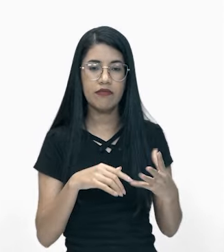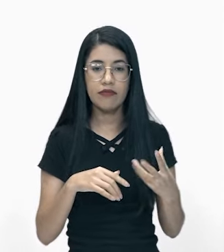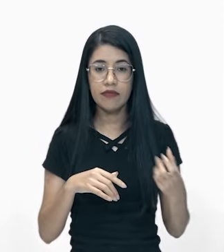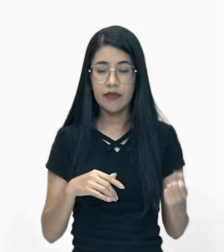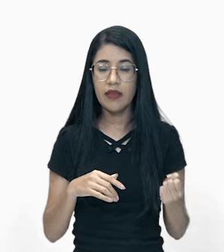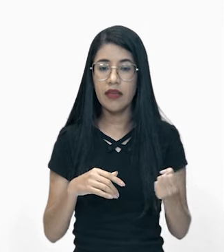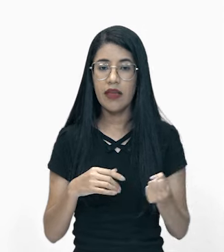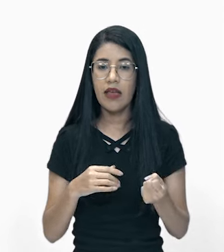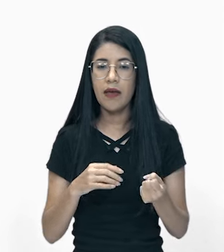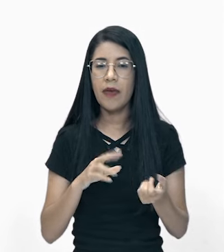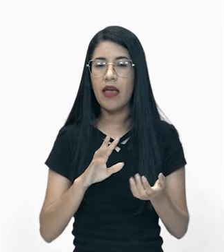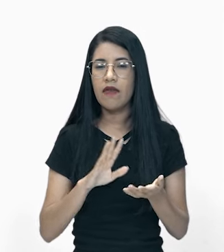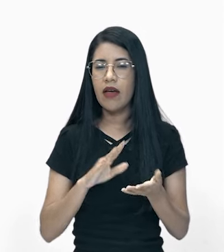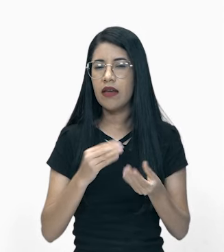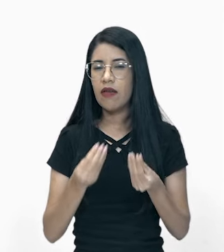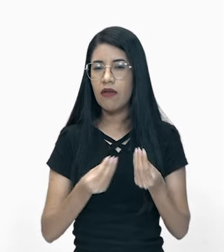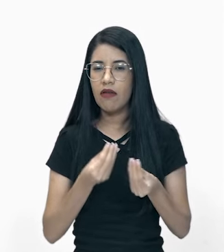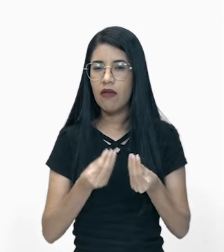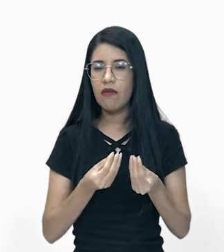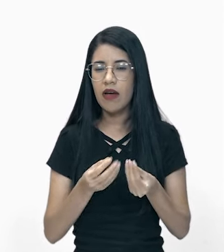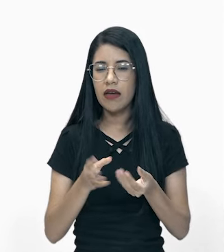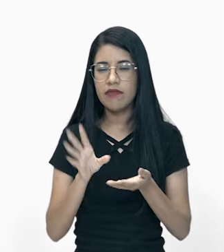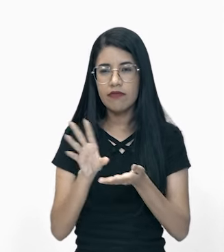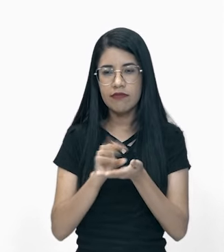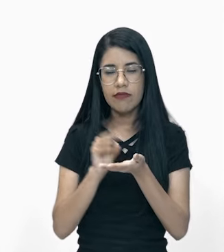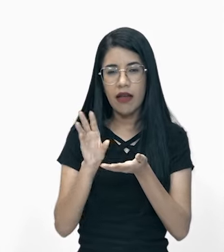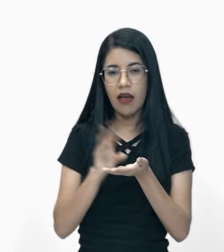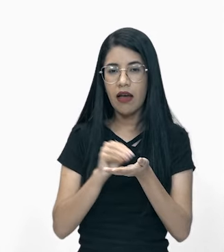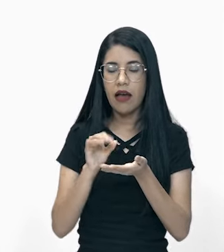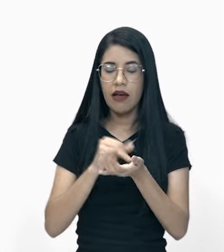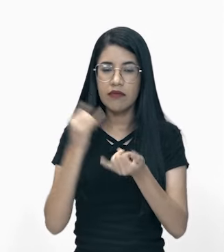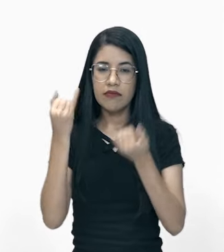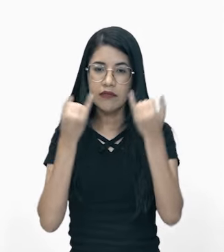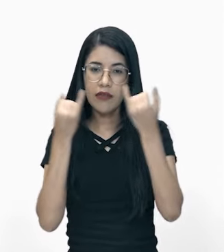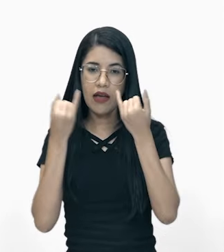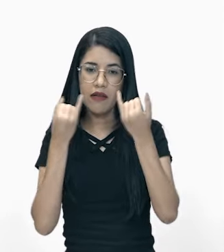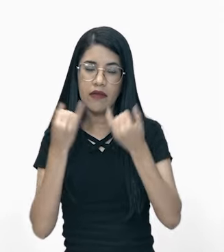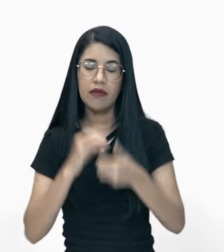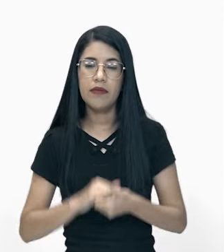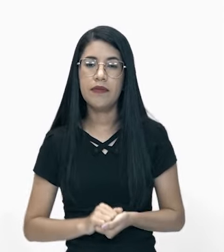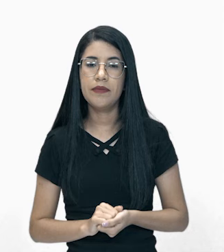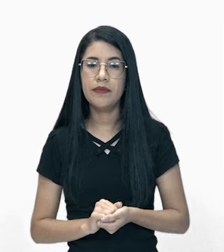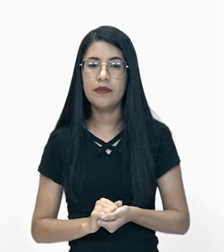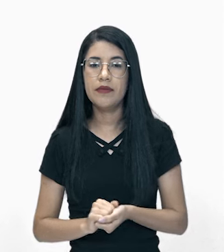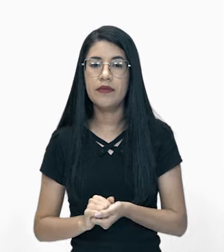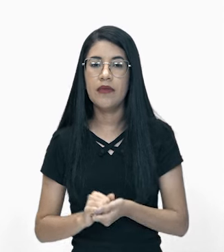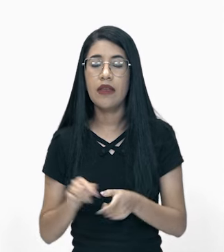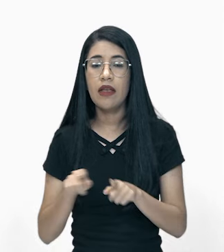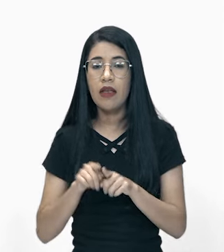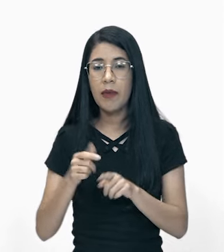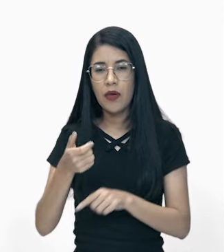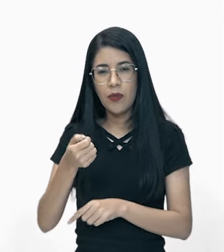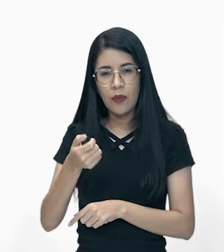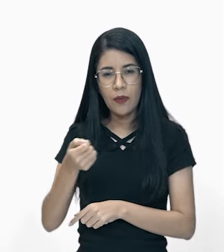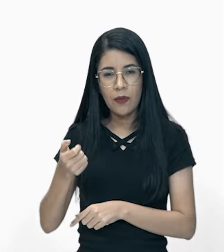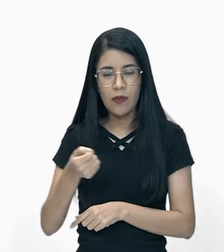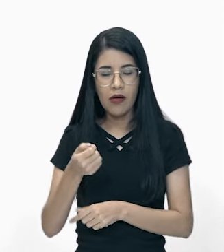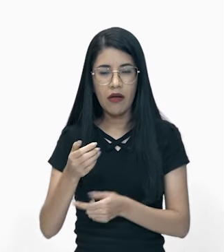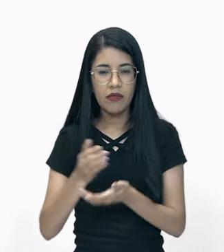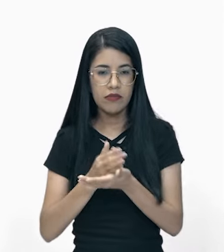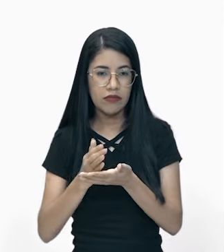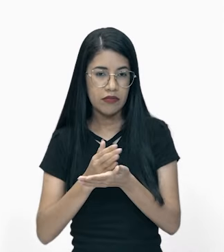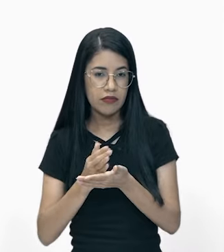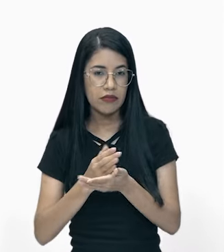interpreta as informações. Os controles remotos utilizados em alguns